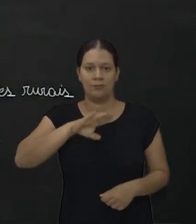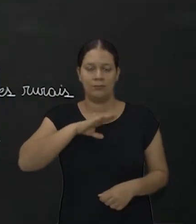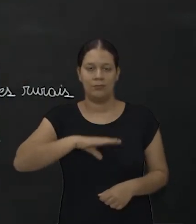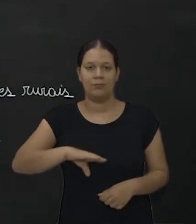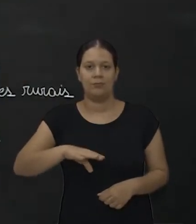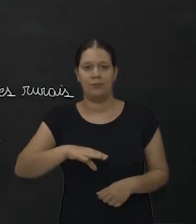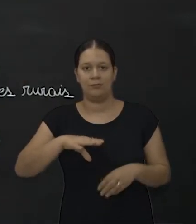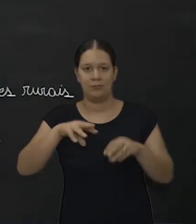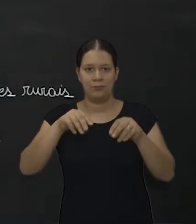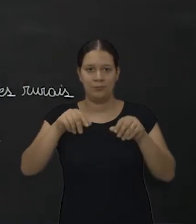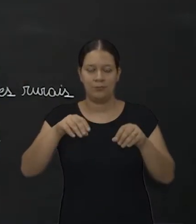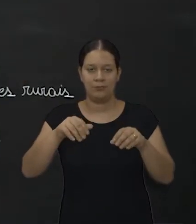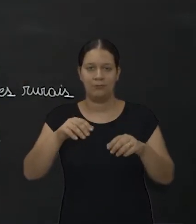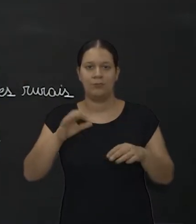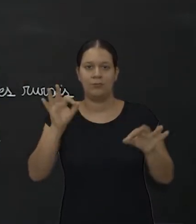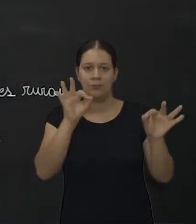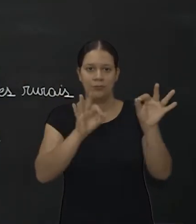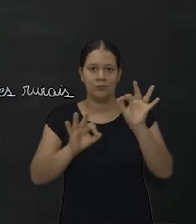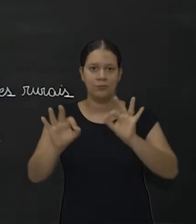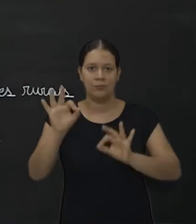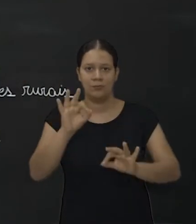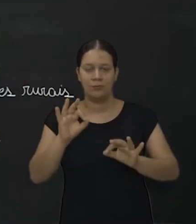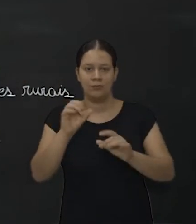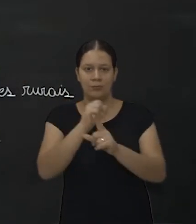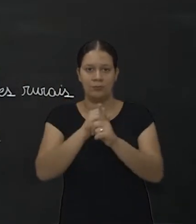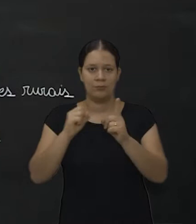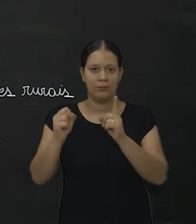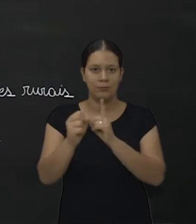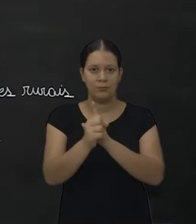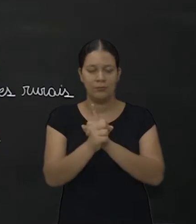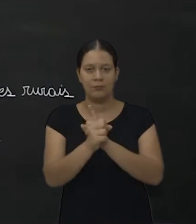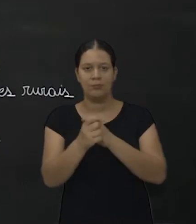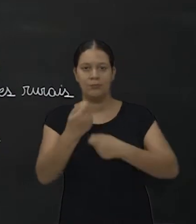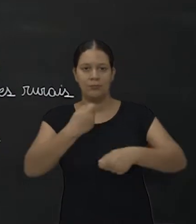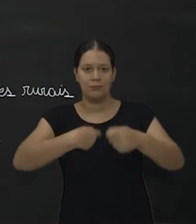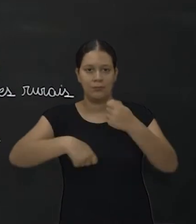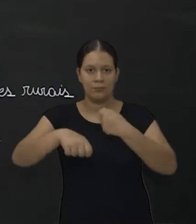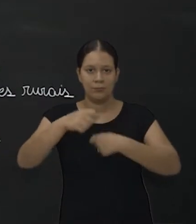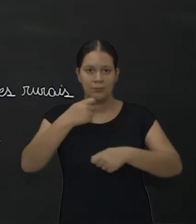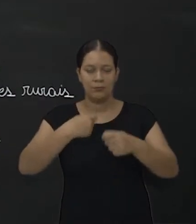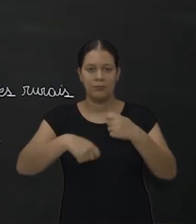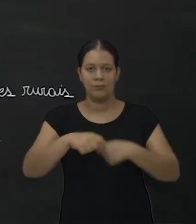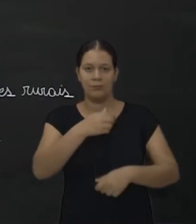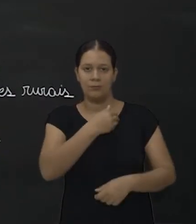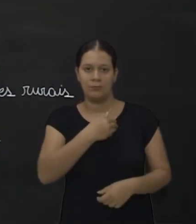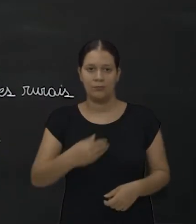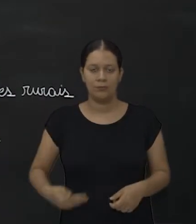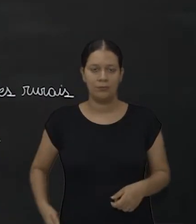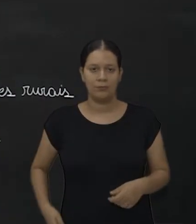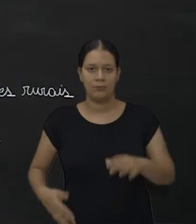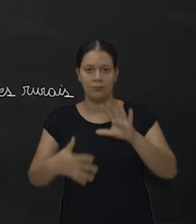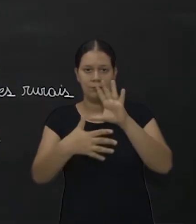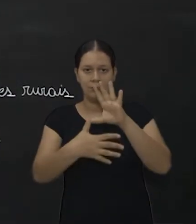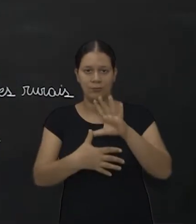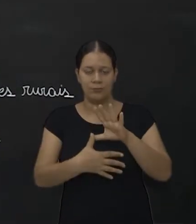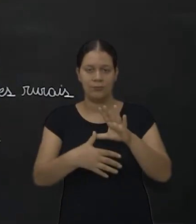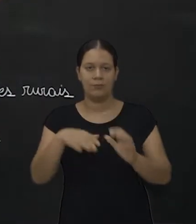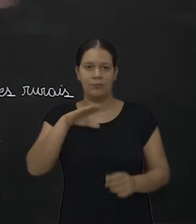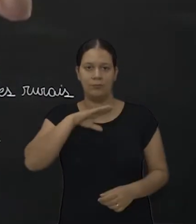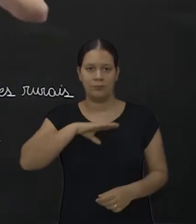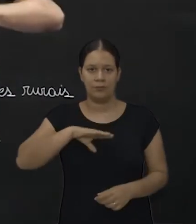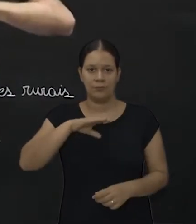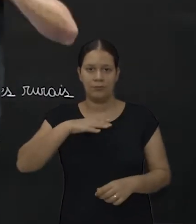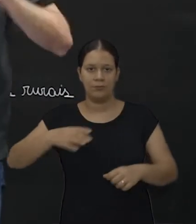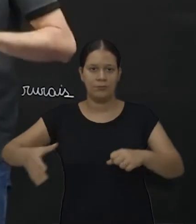olhar o título: Organização Social e Administrativa, ou seja, de governo, da América Portuguesa, da